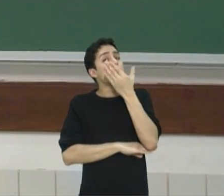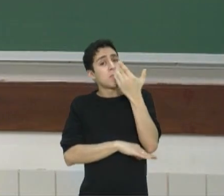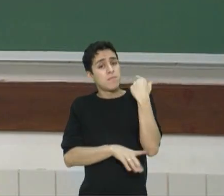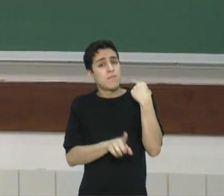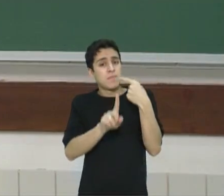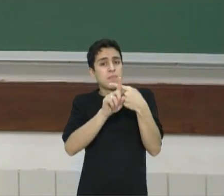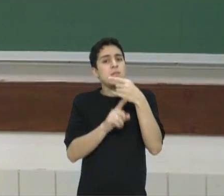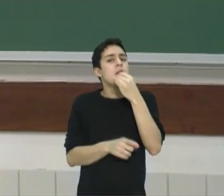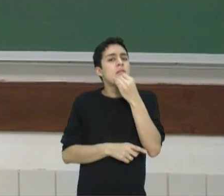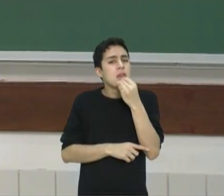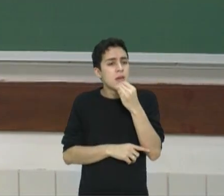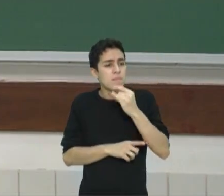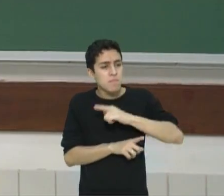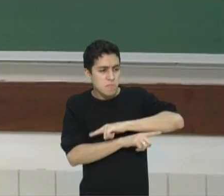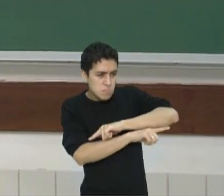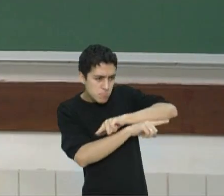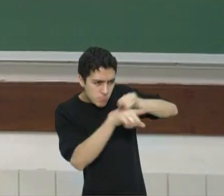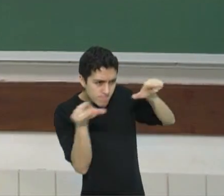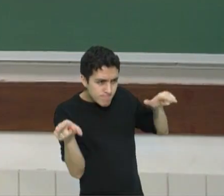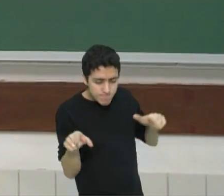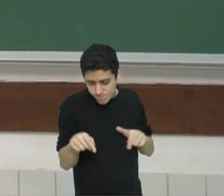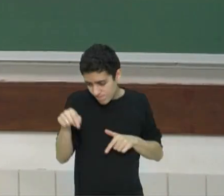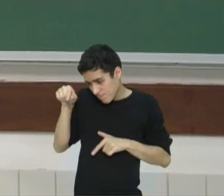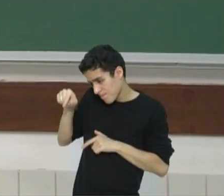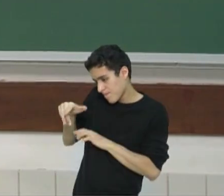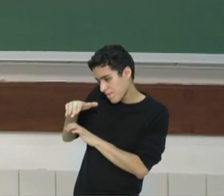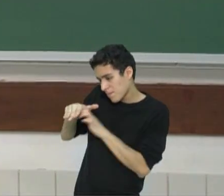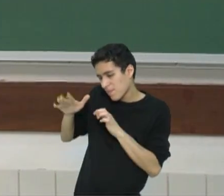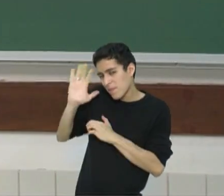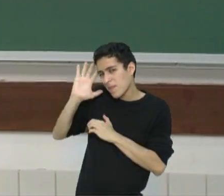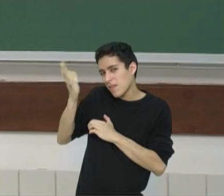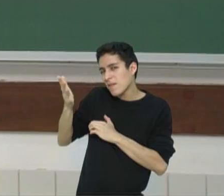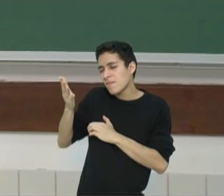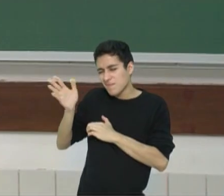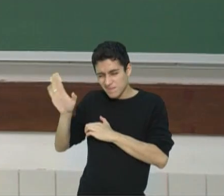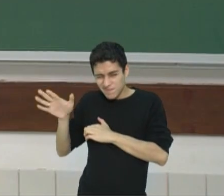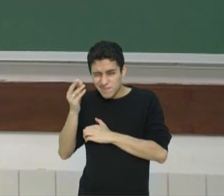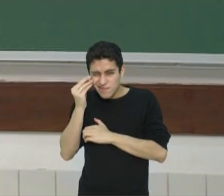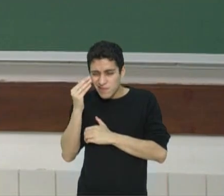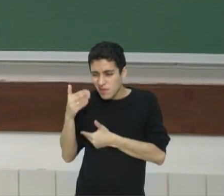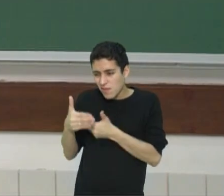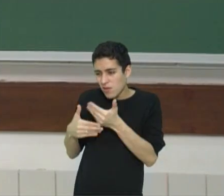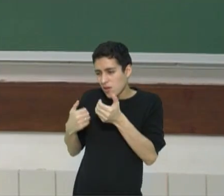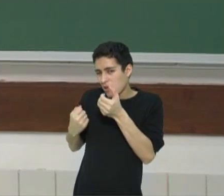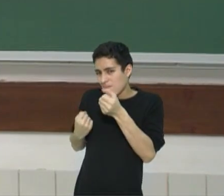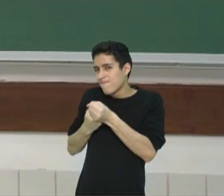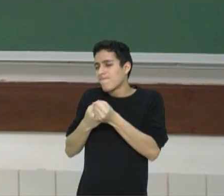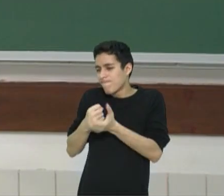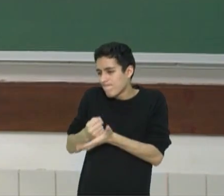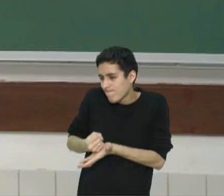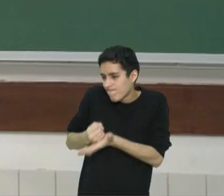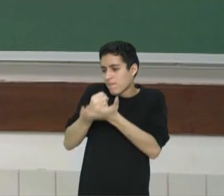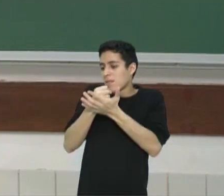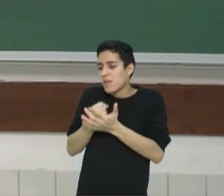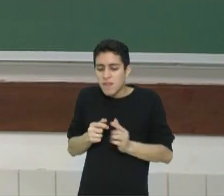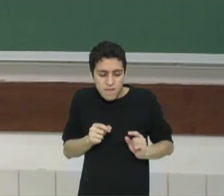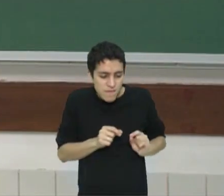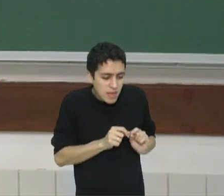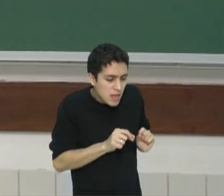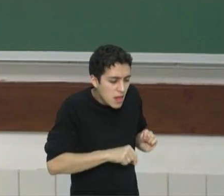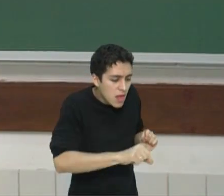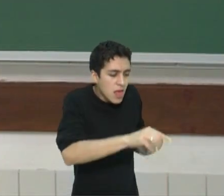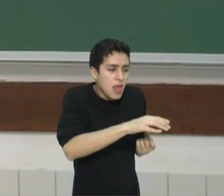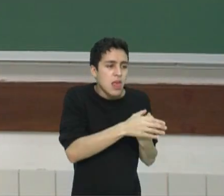reflorestamento Por exemplo quando uma empresa resolve que vai praticar o desenvolvimento sustentável ali naquela empresa tudo isso é um impacto